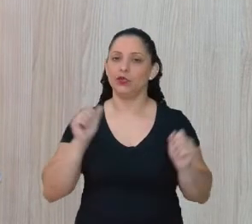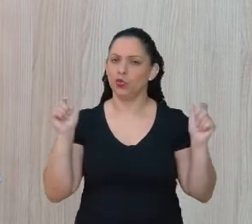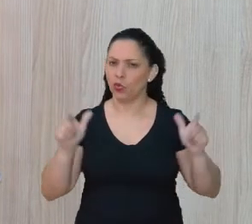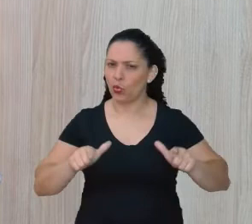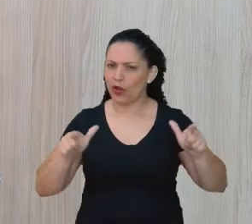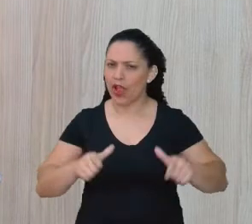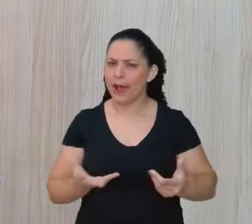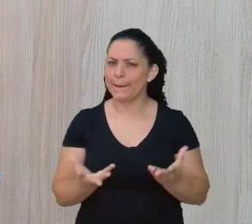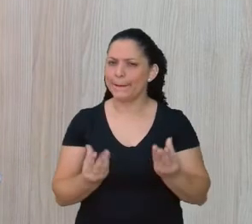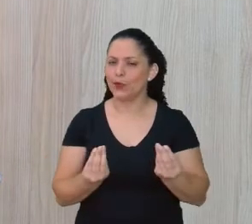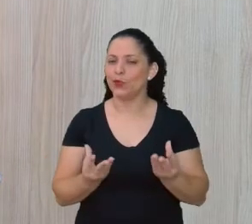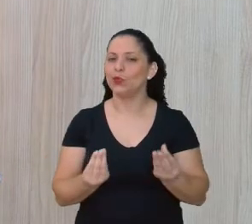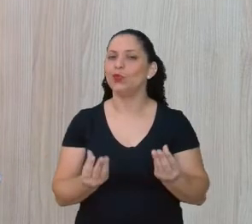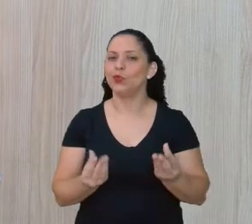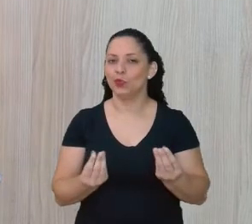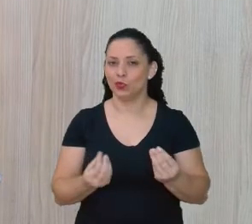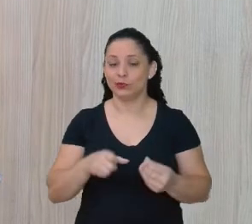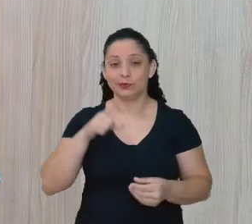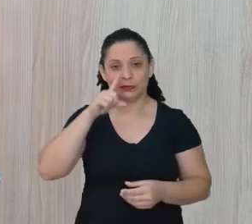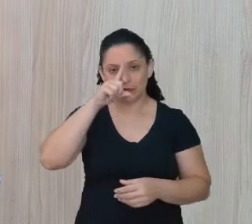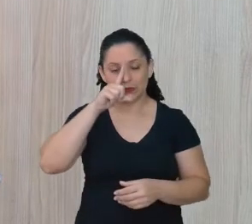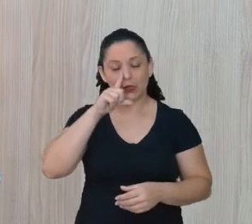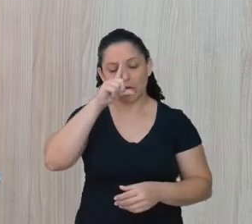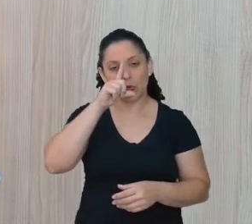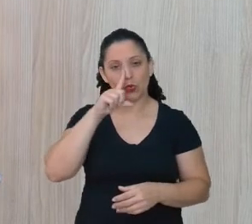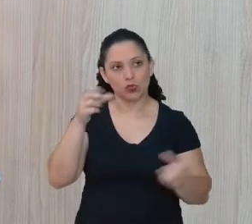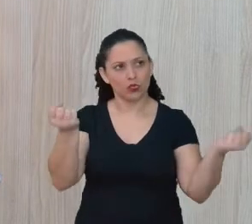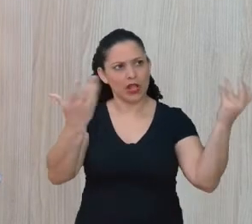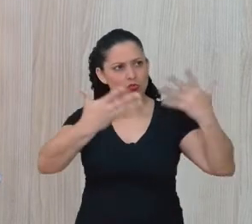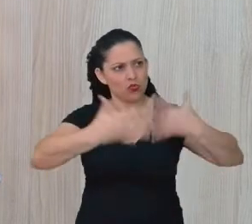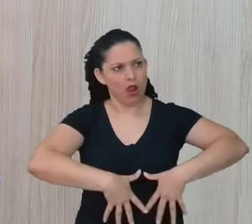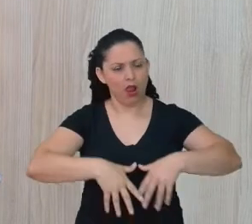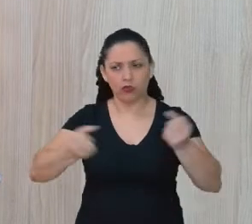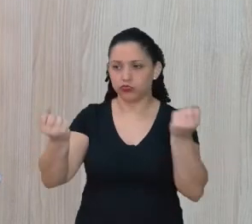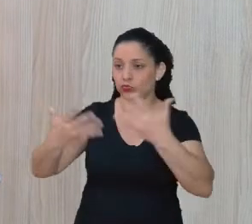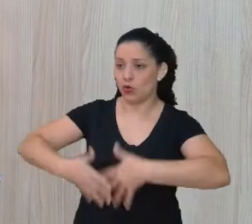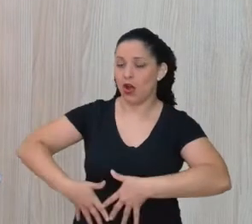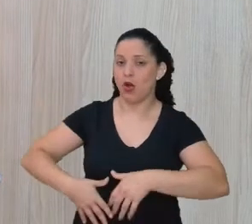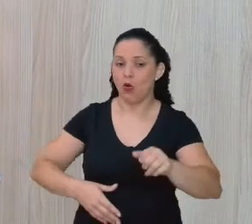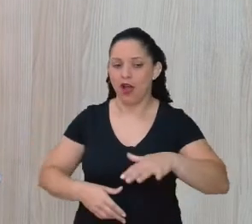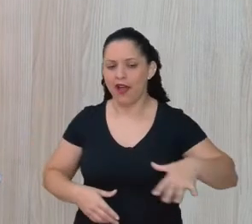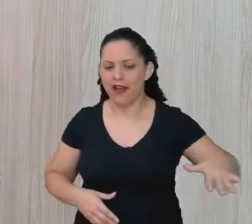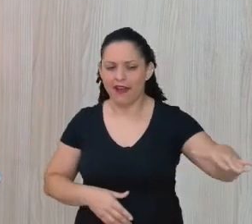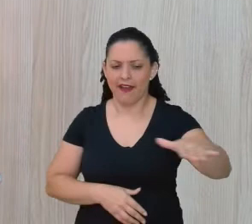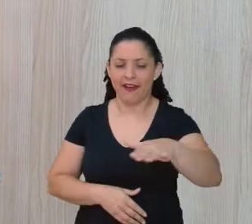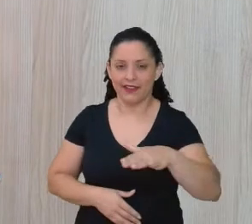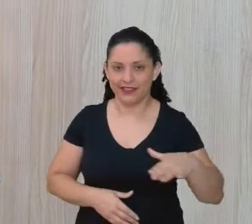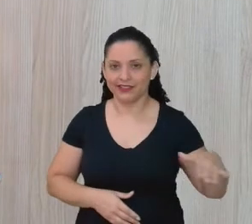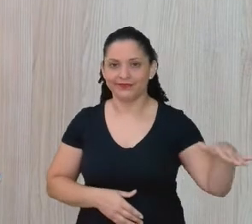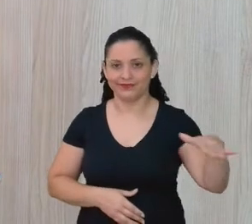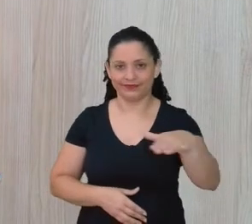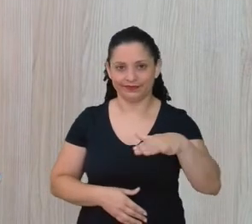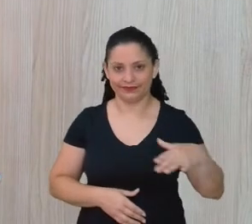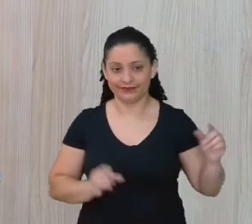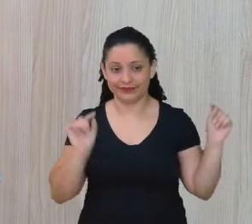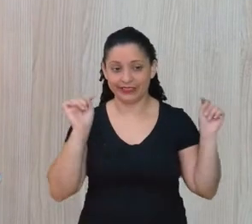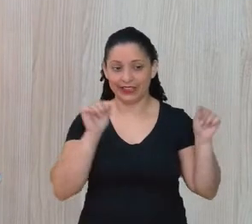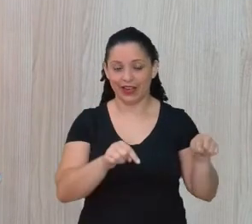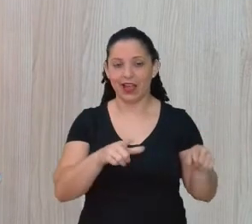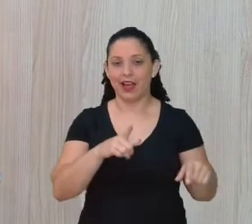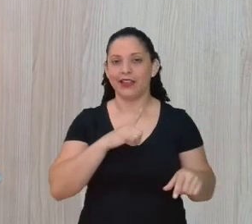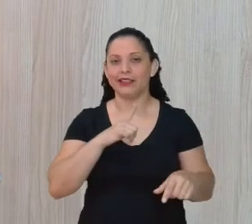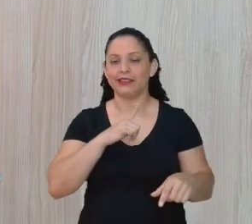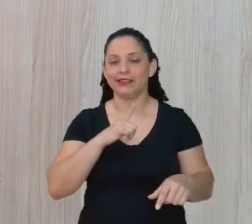que de fato, os fenômenos naturais estão em uma área, né, mais geográfica, Exato. que tem